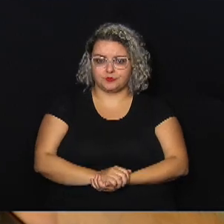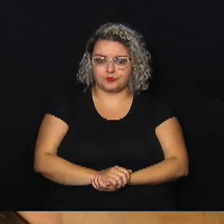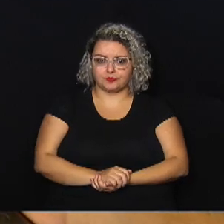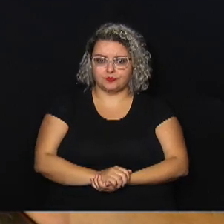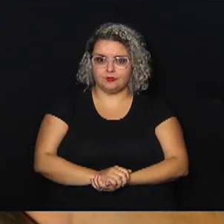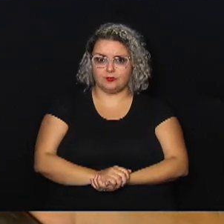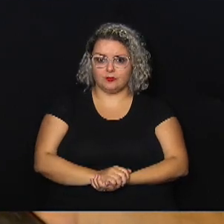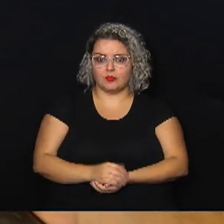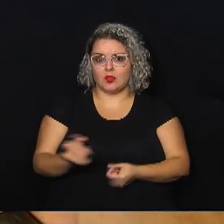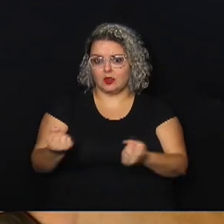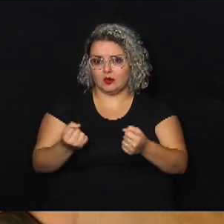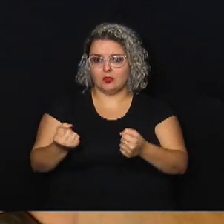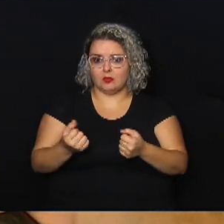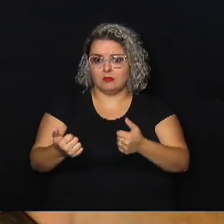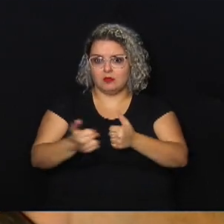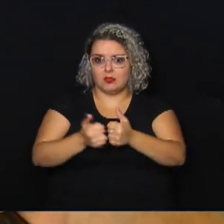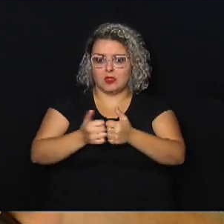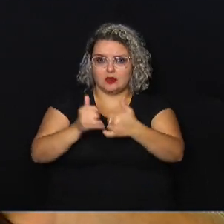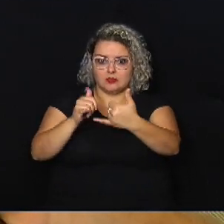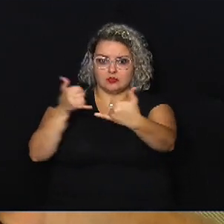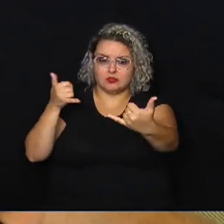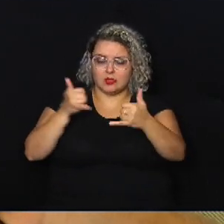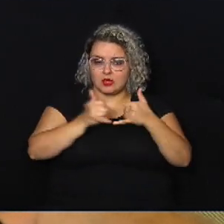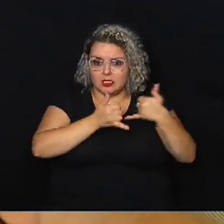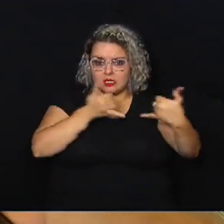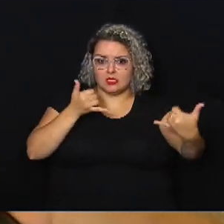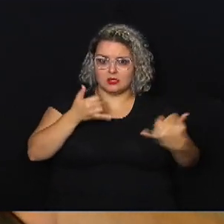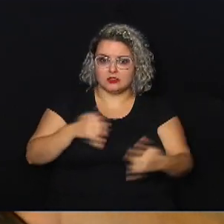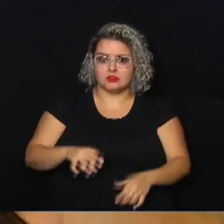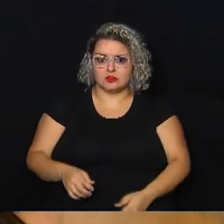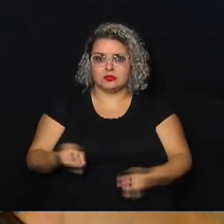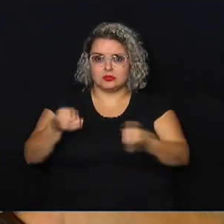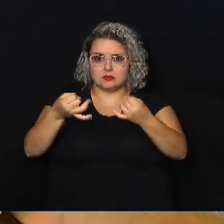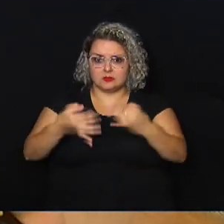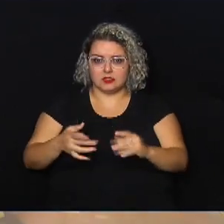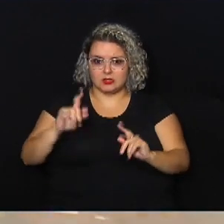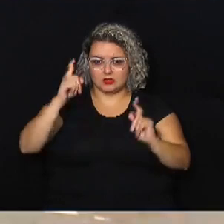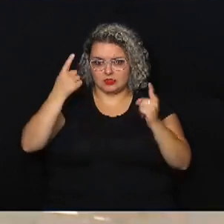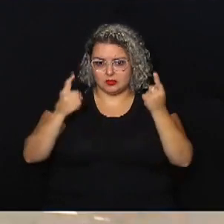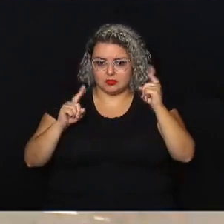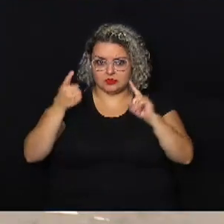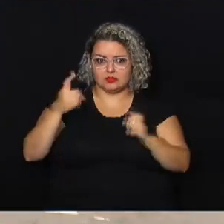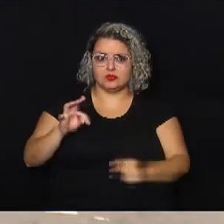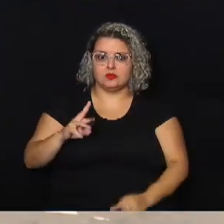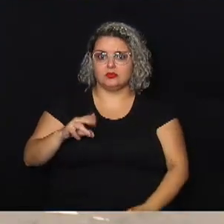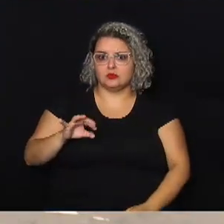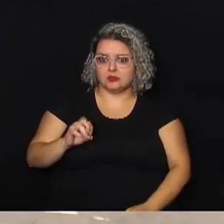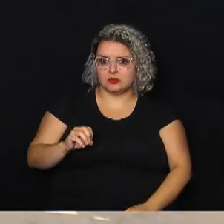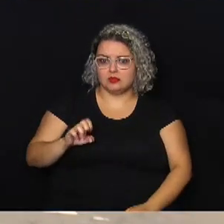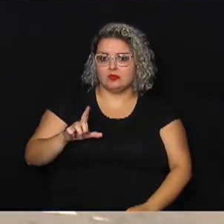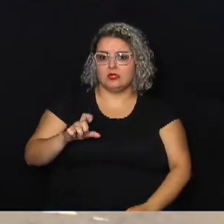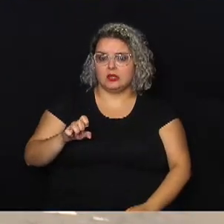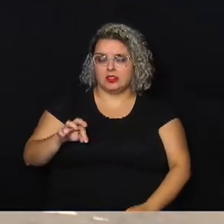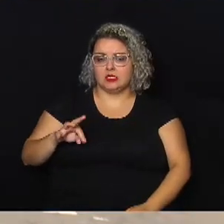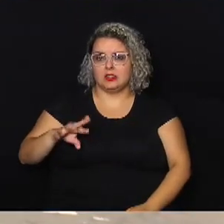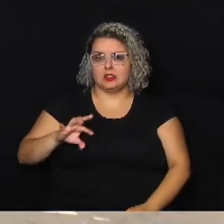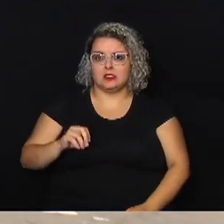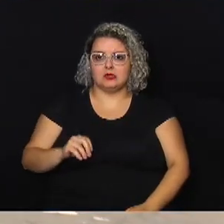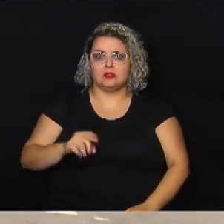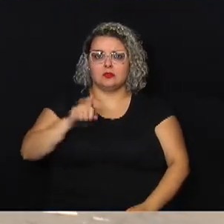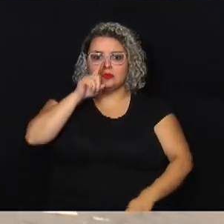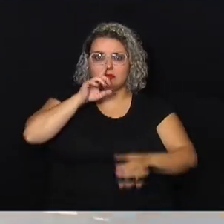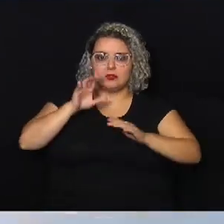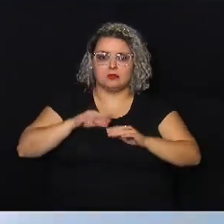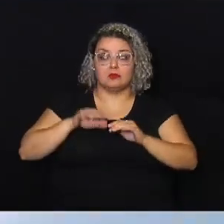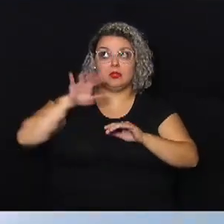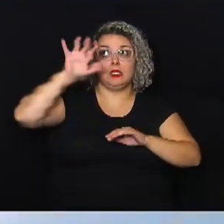veículo, né? Passe próximo da rede. Orientar os foliões que ficam em cima do trio elétrico para eventualmente tomar um cuidado na hora de esticar o braço,